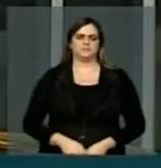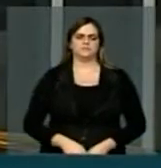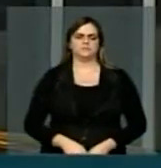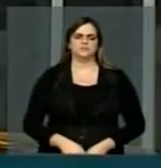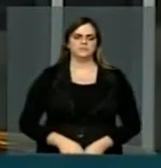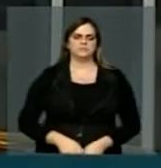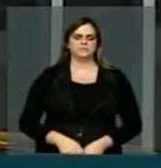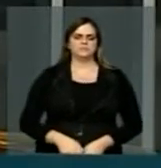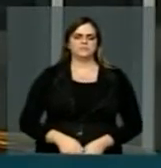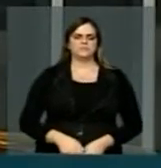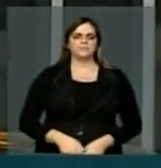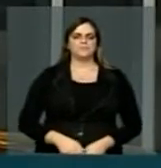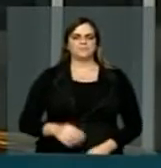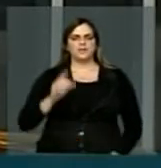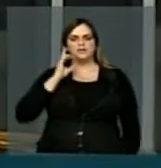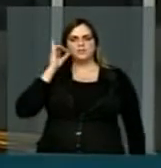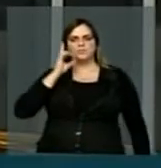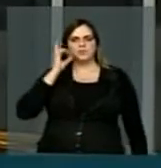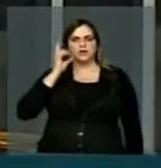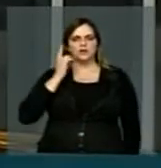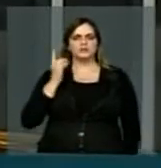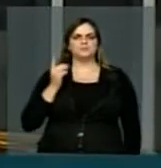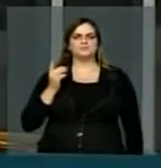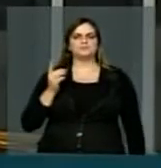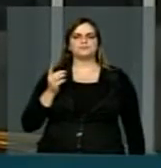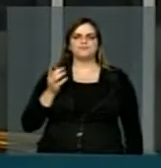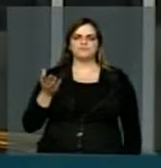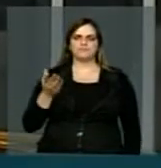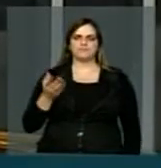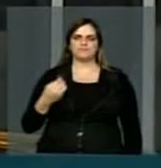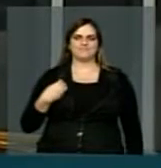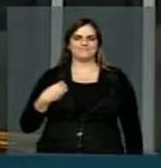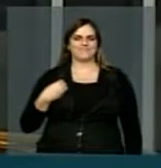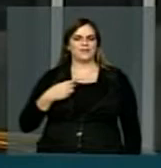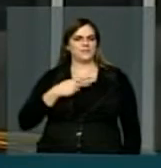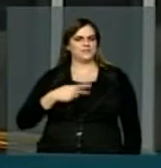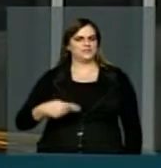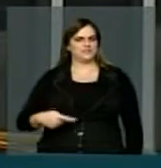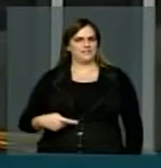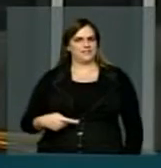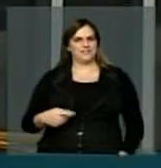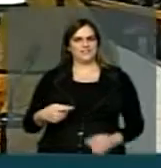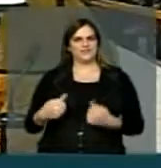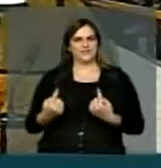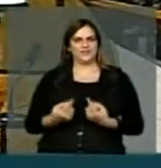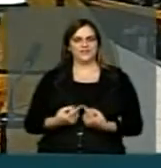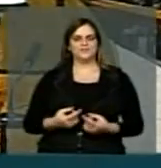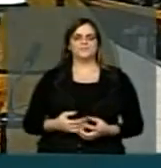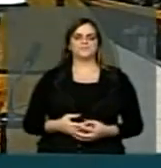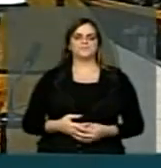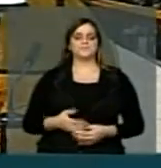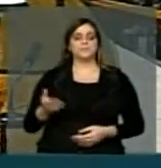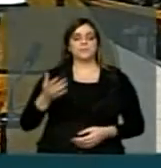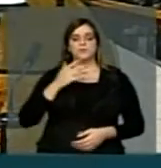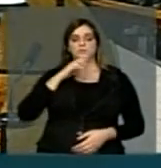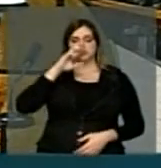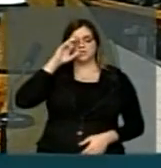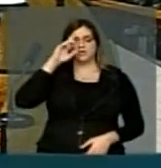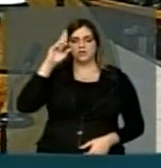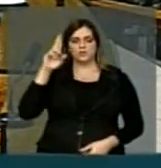Deputado Amaury Teixeira, presidente ilustre desta sessão, Vossa Excelência e